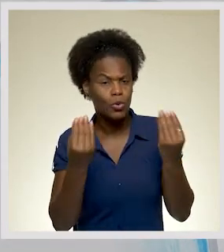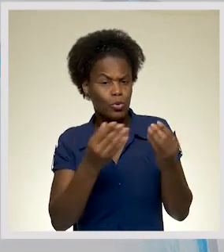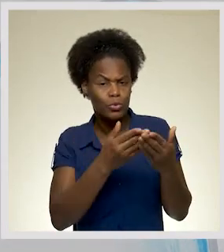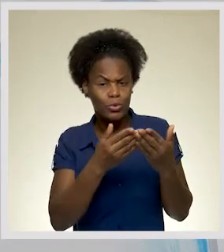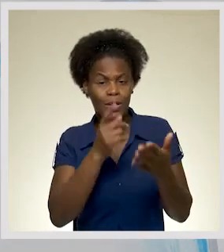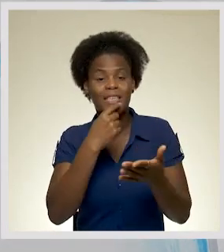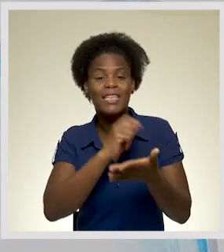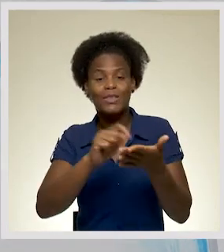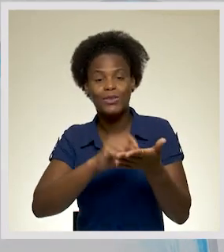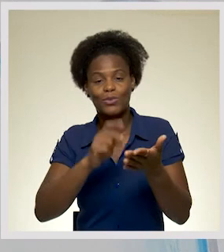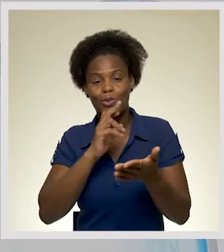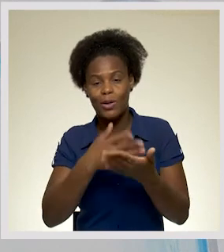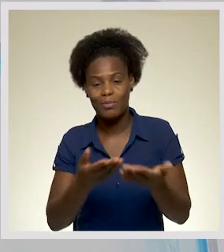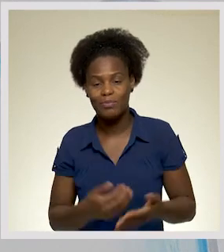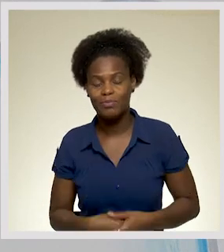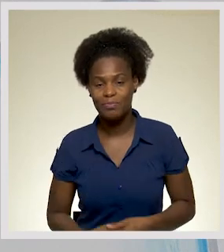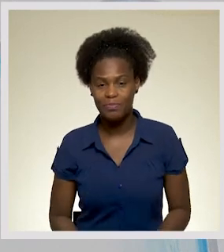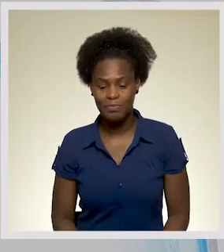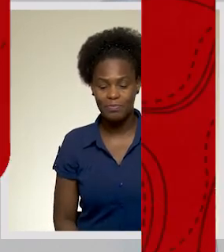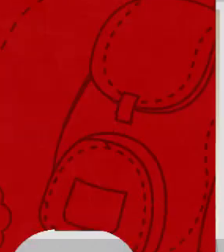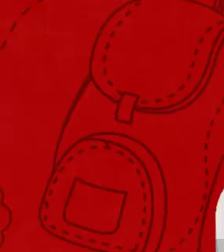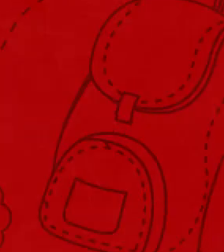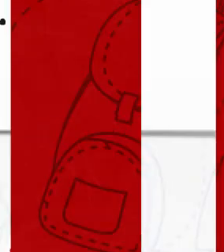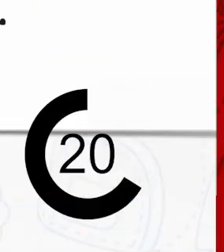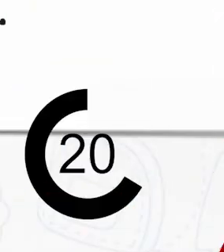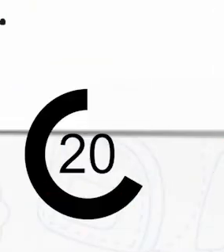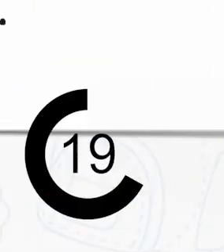e resolvam os exercícios.